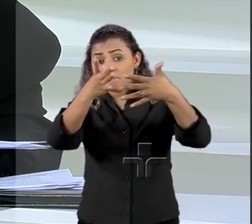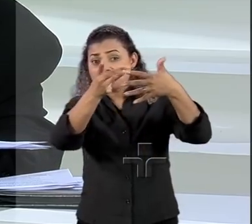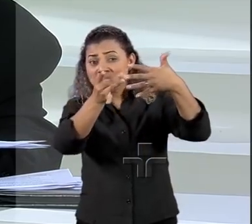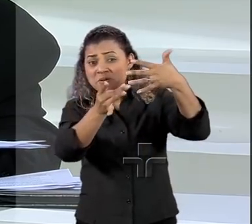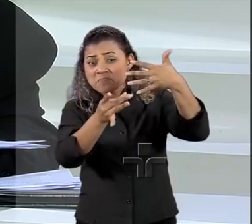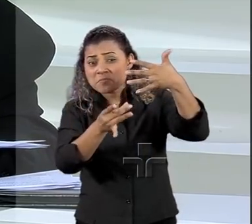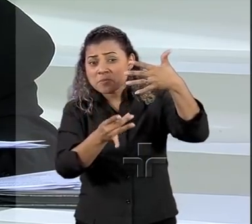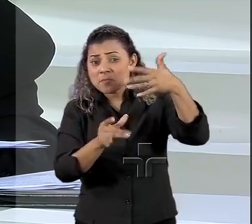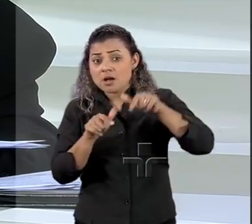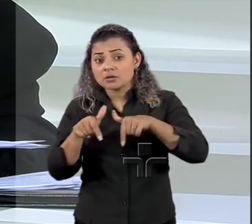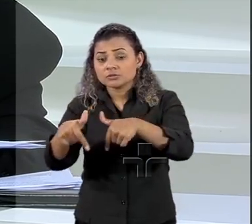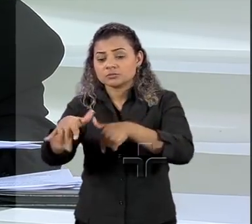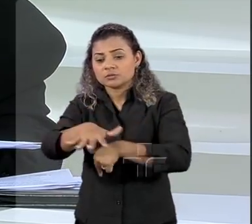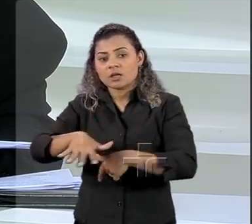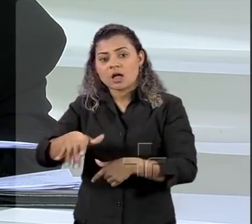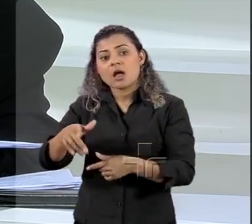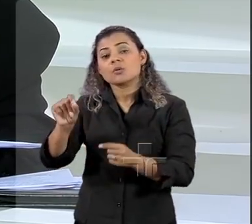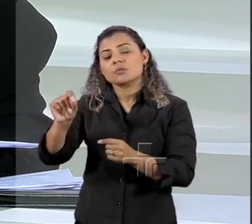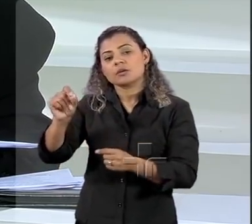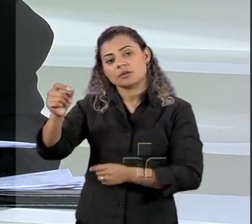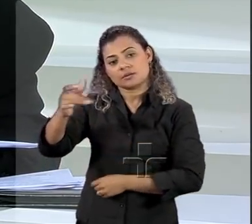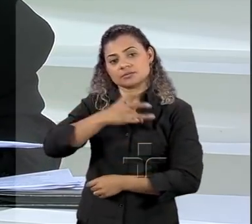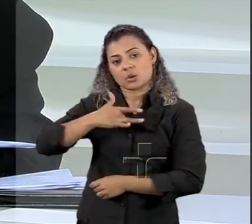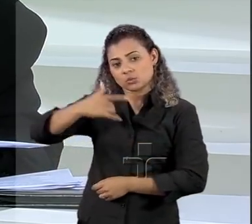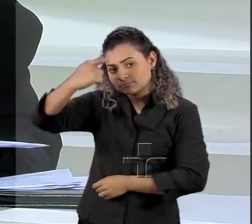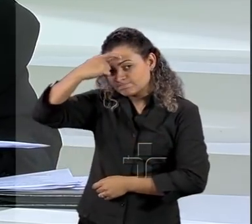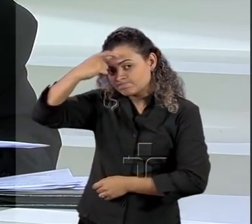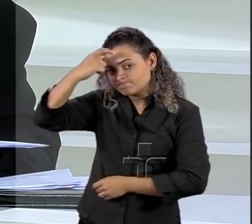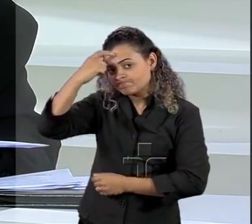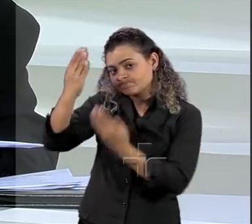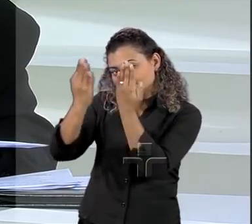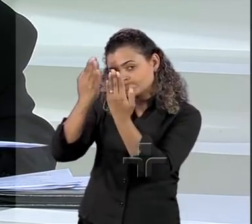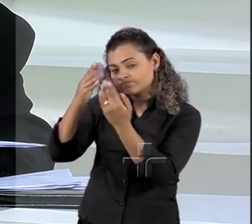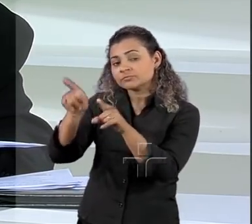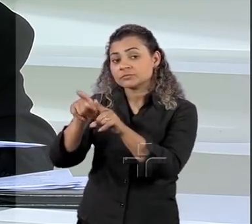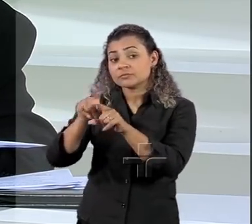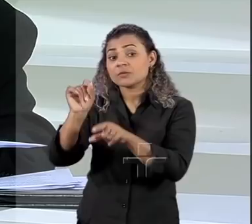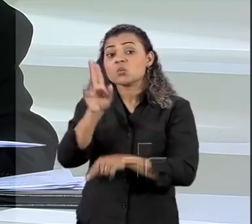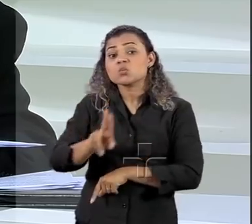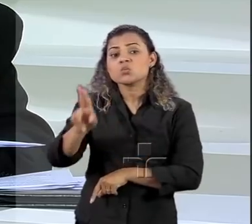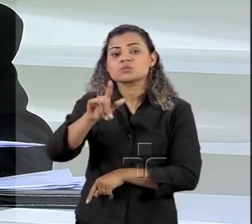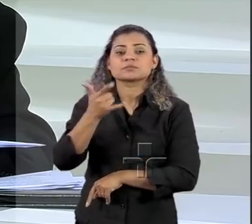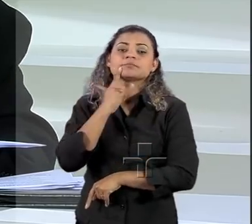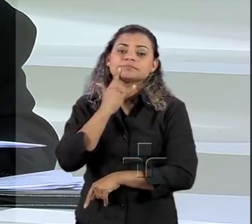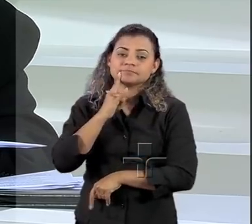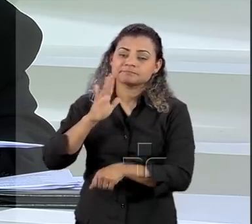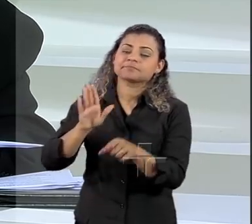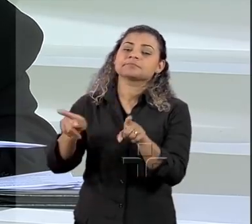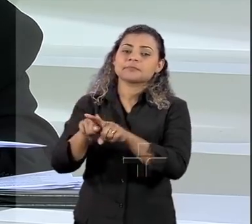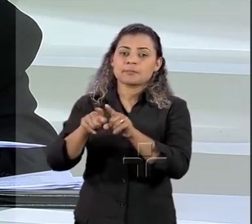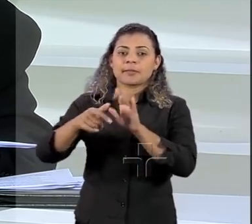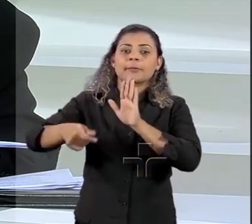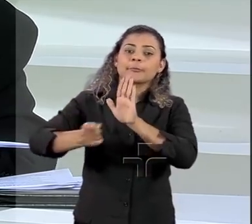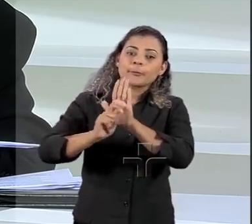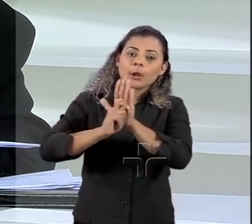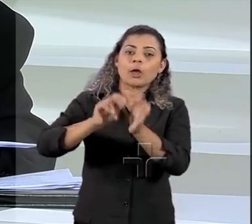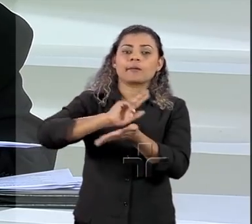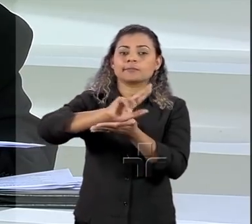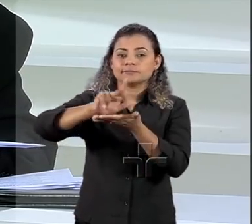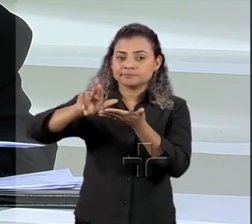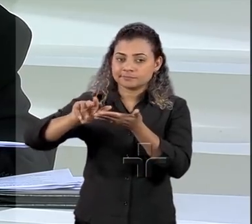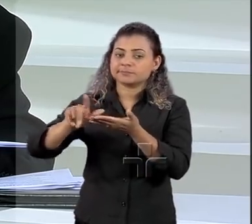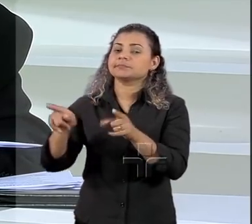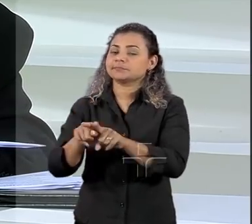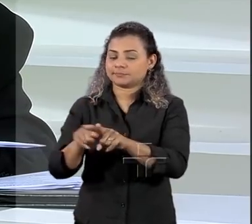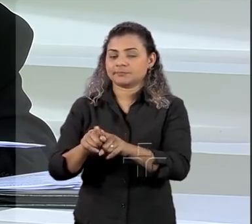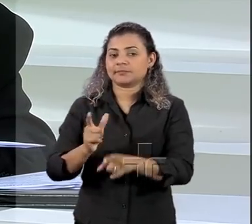atitudes dentro da área da saúde mental em que a drogadição e, portanto, o uso do álcool entra nisso, porque estaria como as drogas, entre aspas,